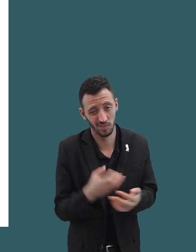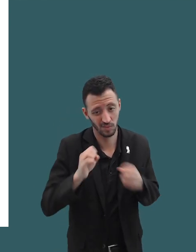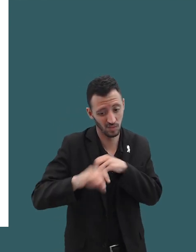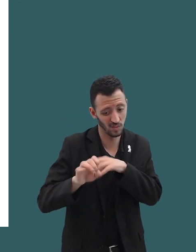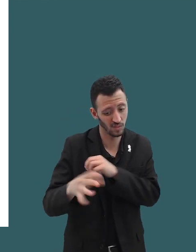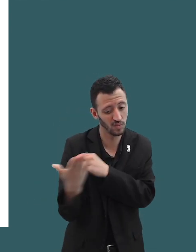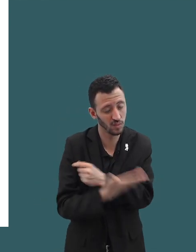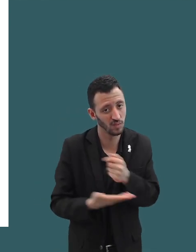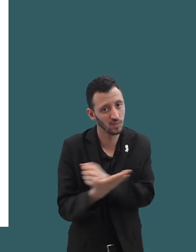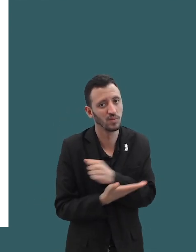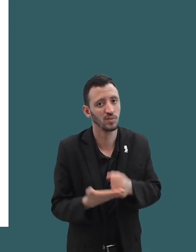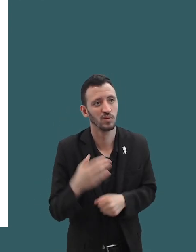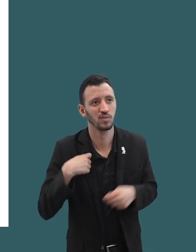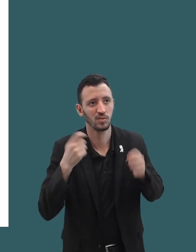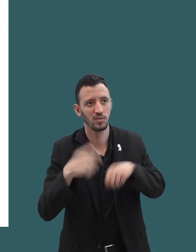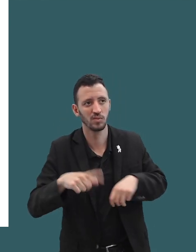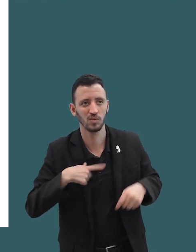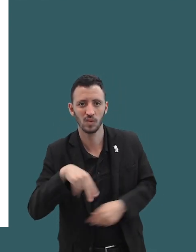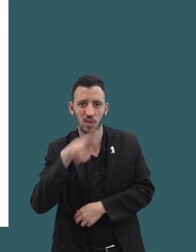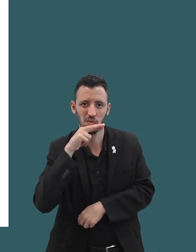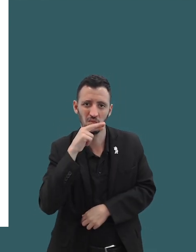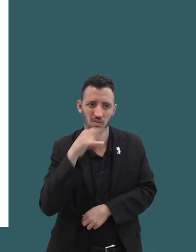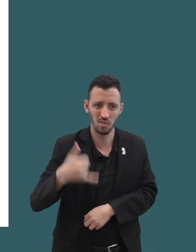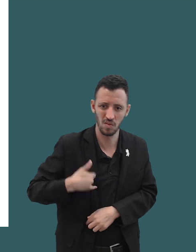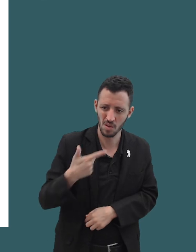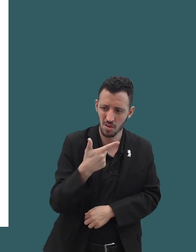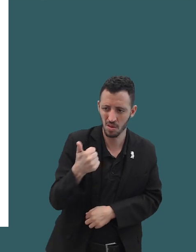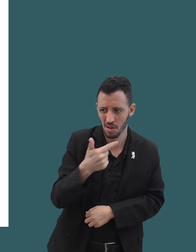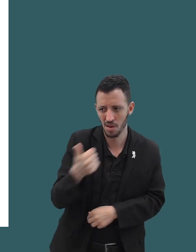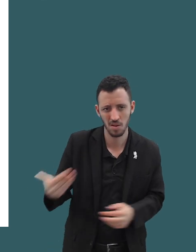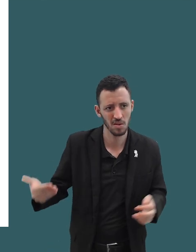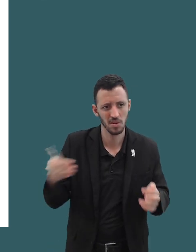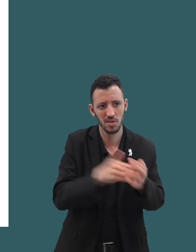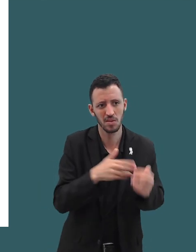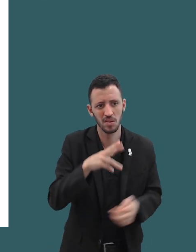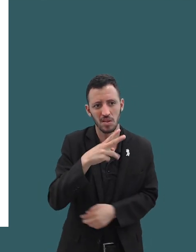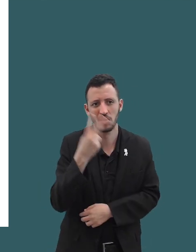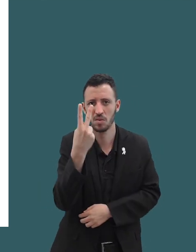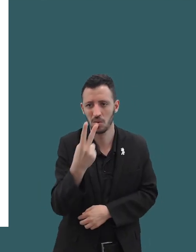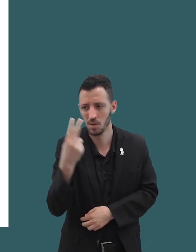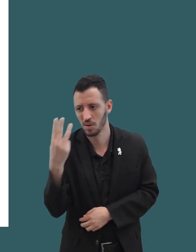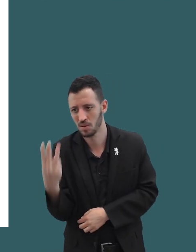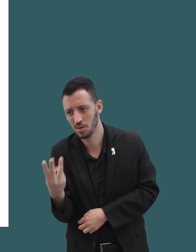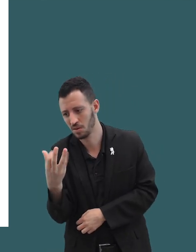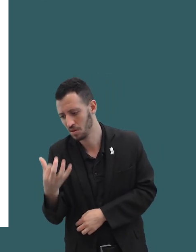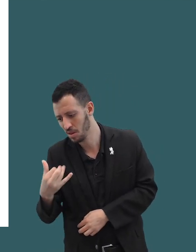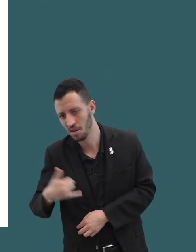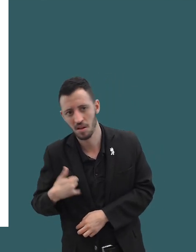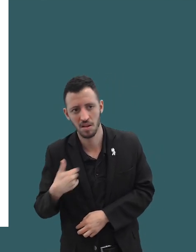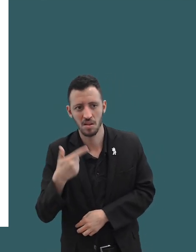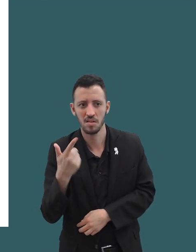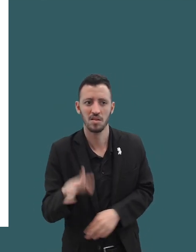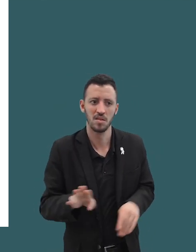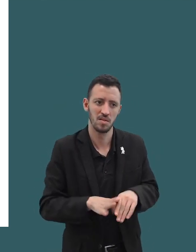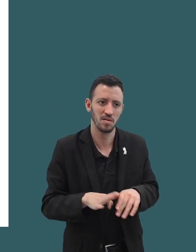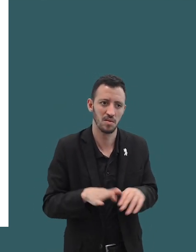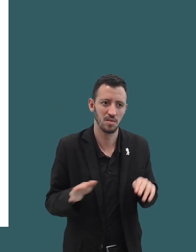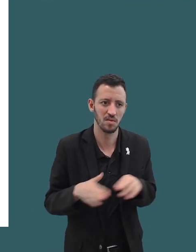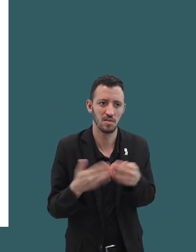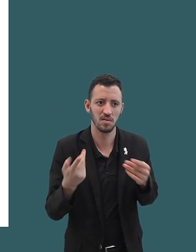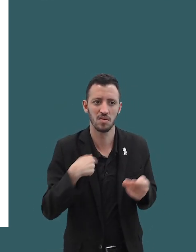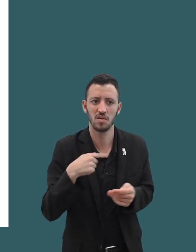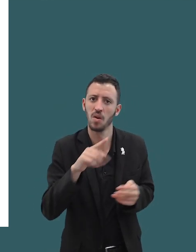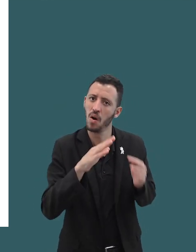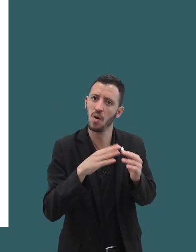educação básica, né? Eu tenho netos desde 21 anos até um neto de 2 e um de 6 anos, uma menina de 6 anos. Mas